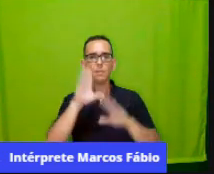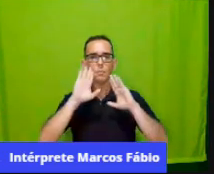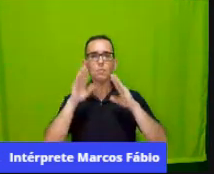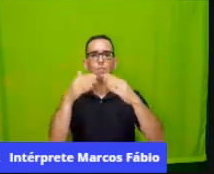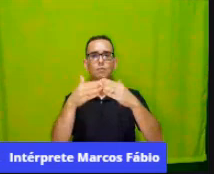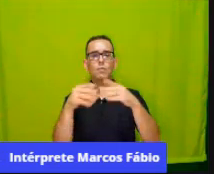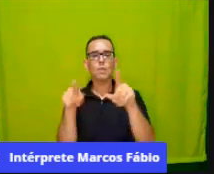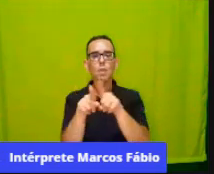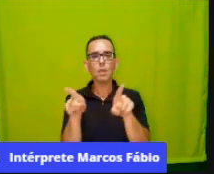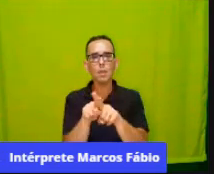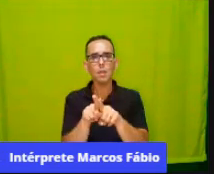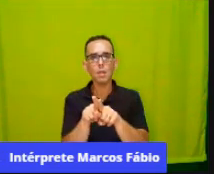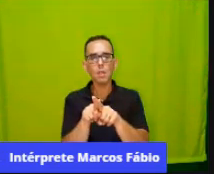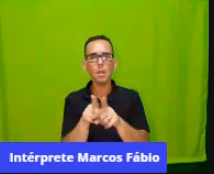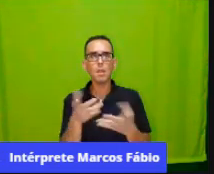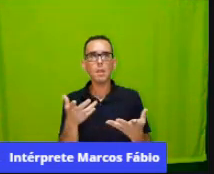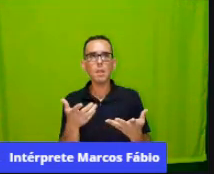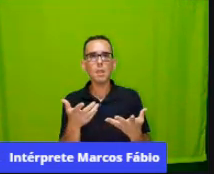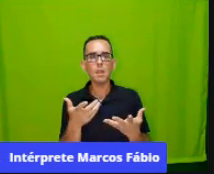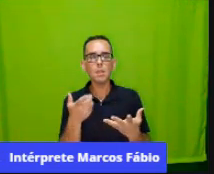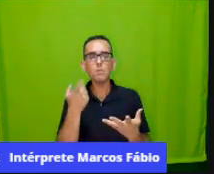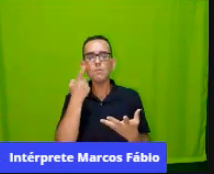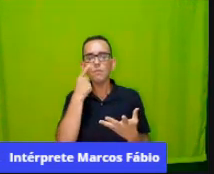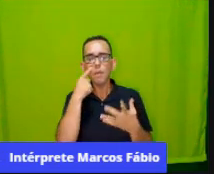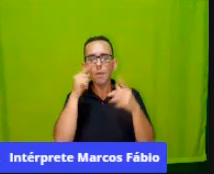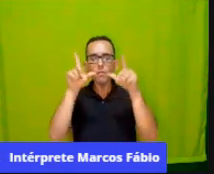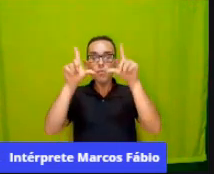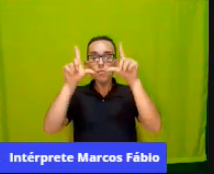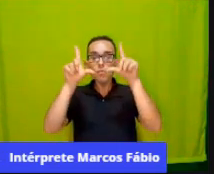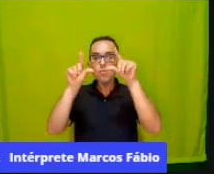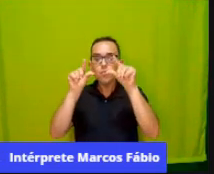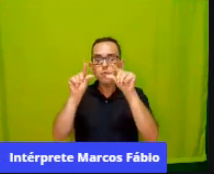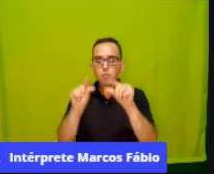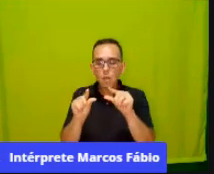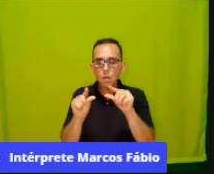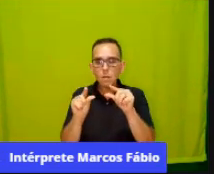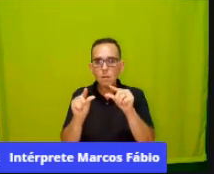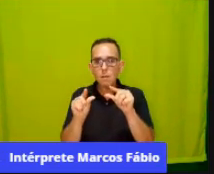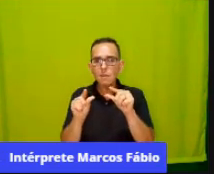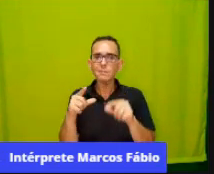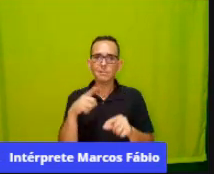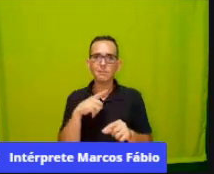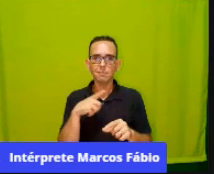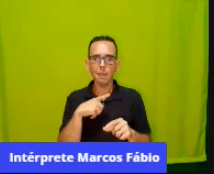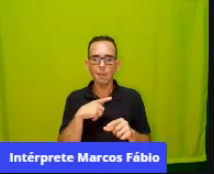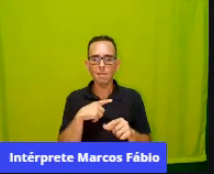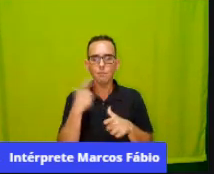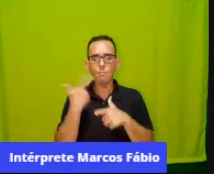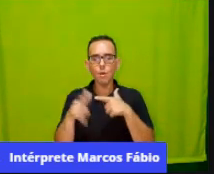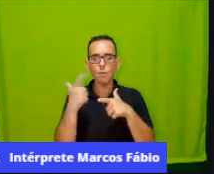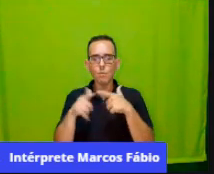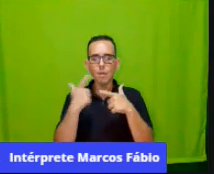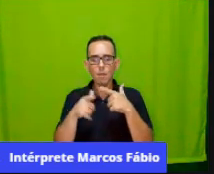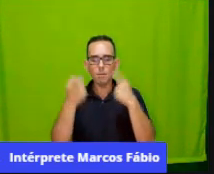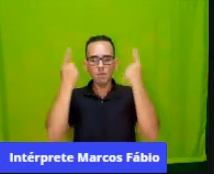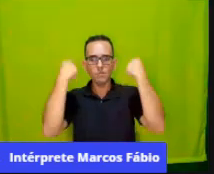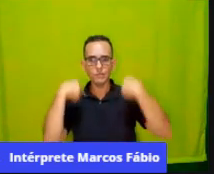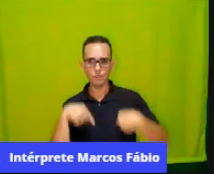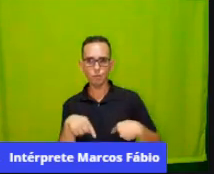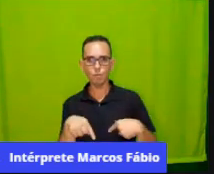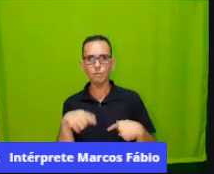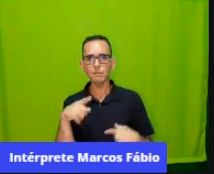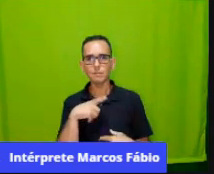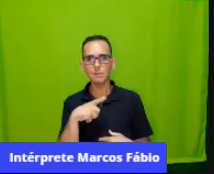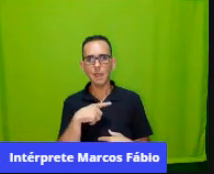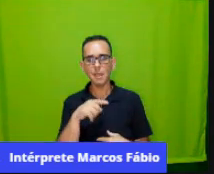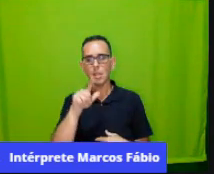materiais, de recursos, nós temos recursos específicos também para alunos com baixa visão, para o deficiente físico que tem